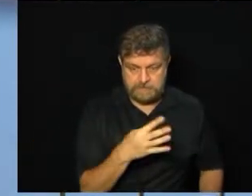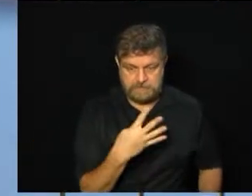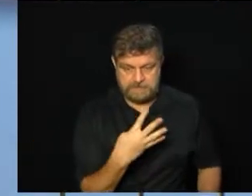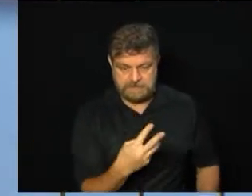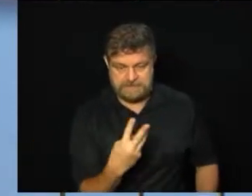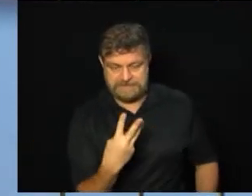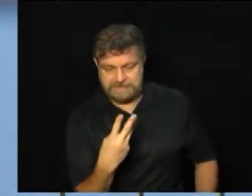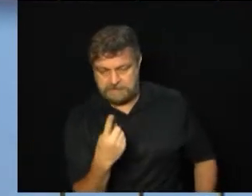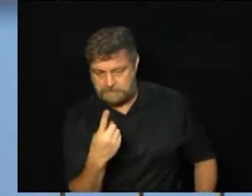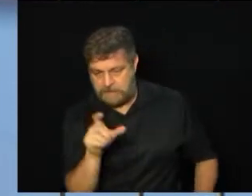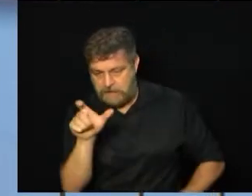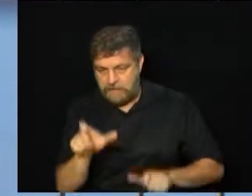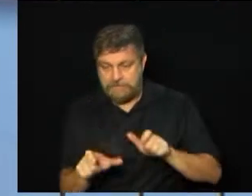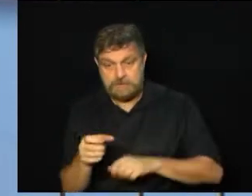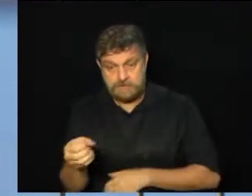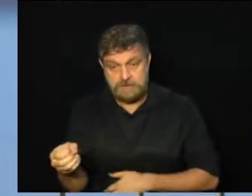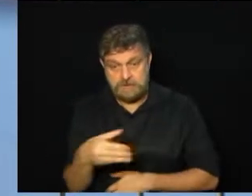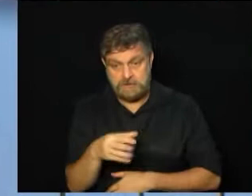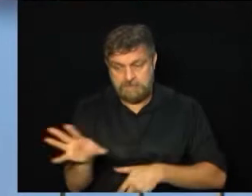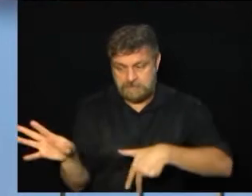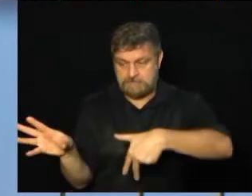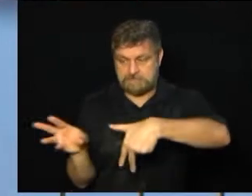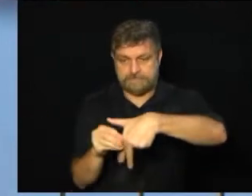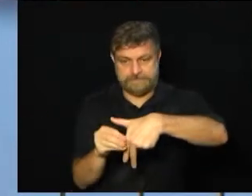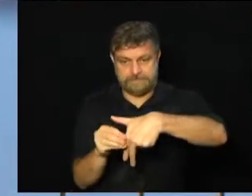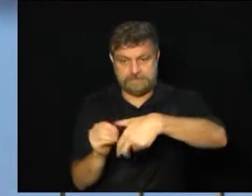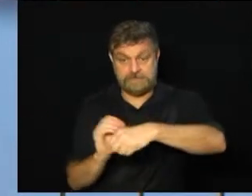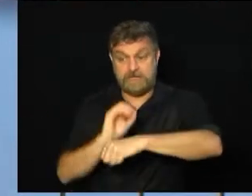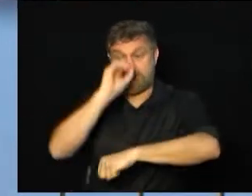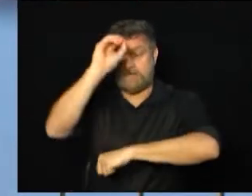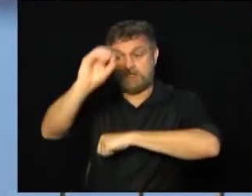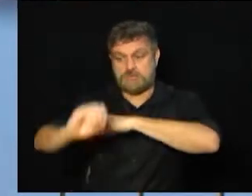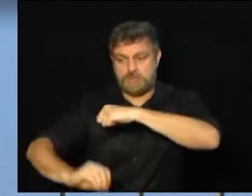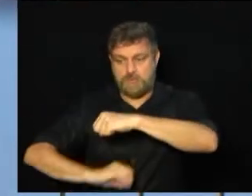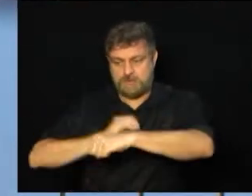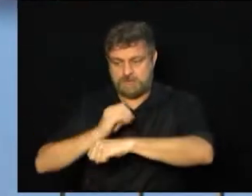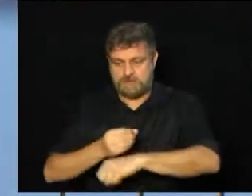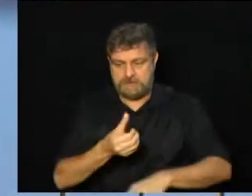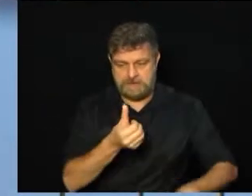6.431 novos casos nas últimas 24 horas. São